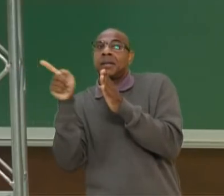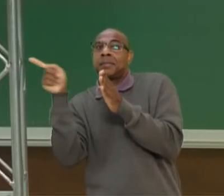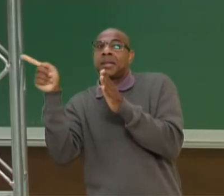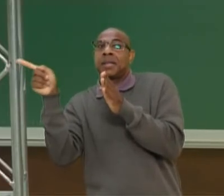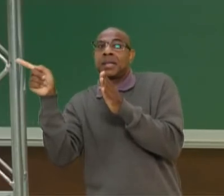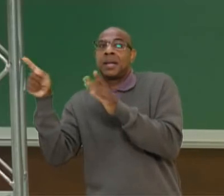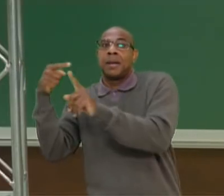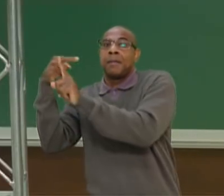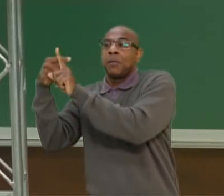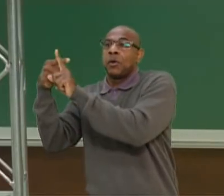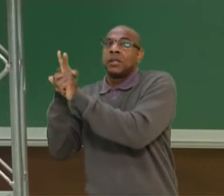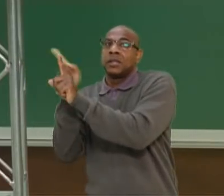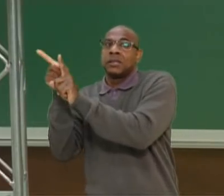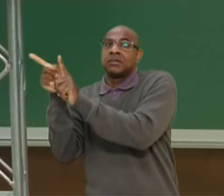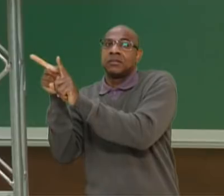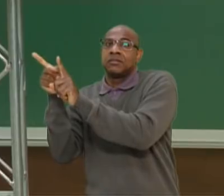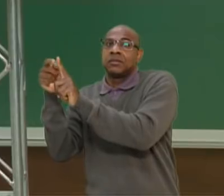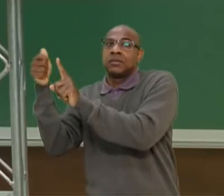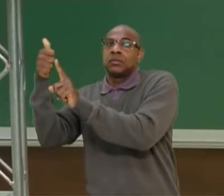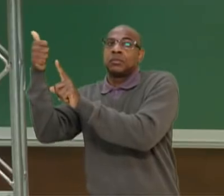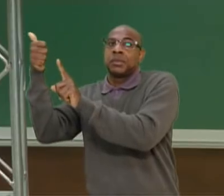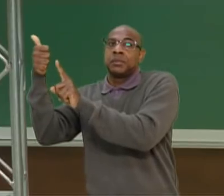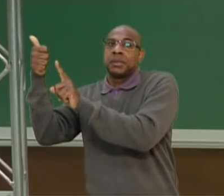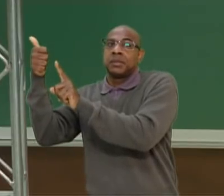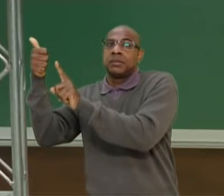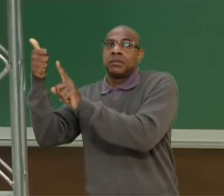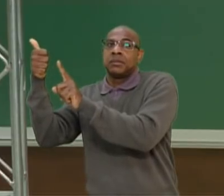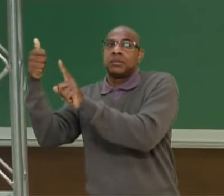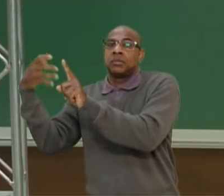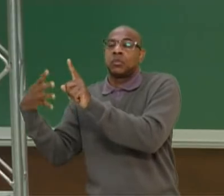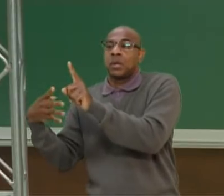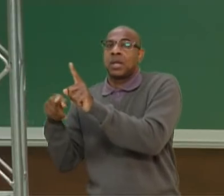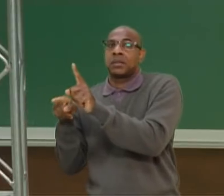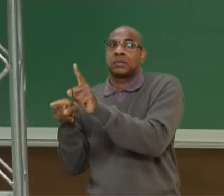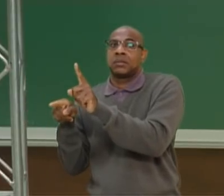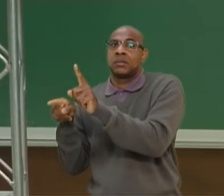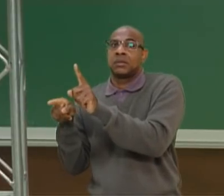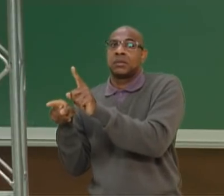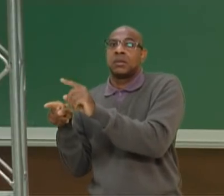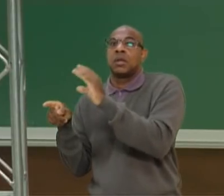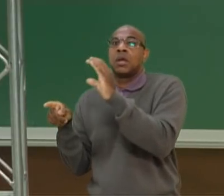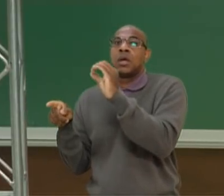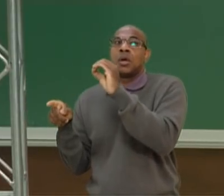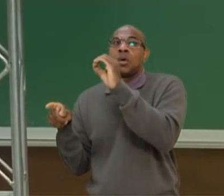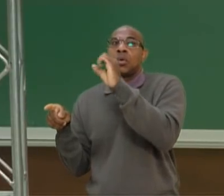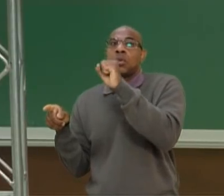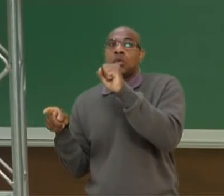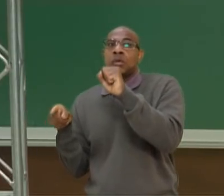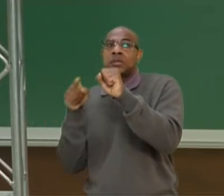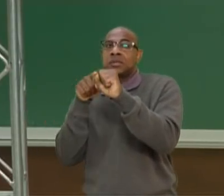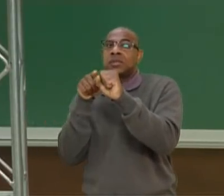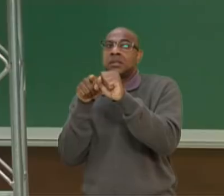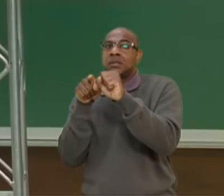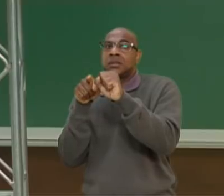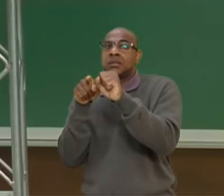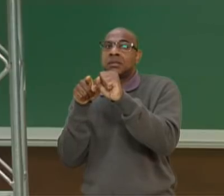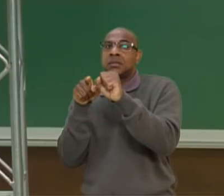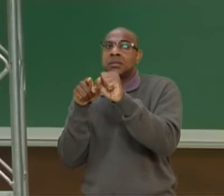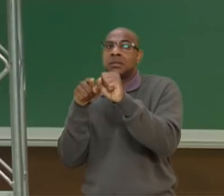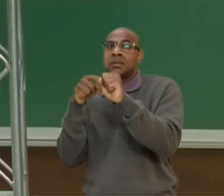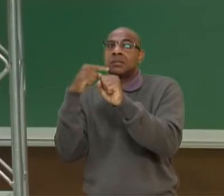ser positivo no primeiro e no quarto quadrante. O cosseno vai ser negativo aonde?